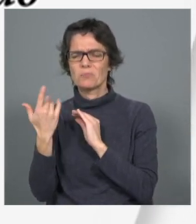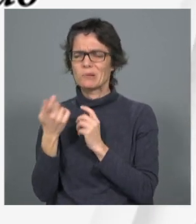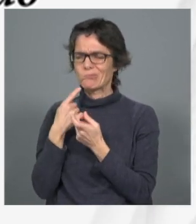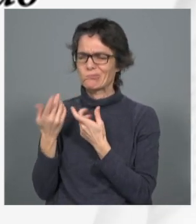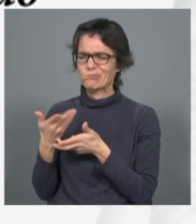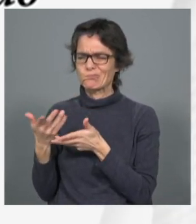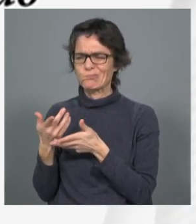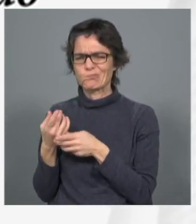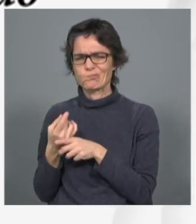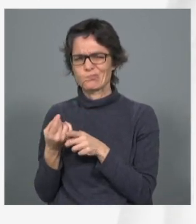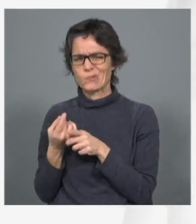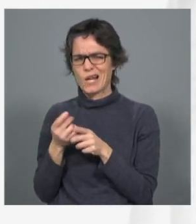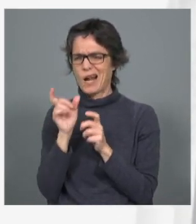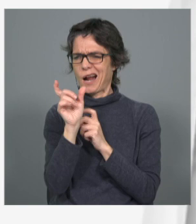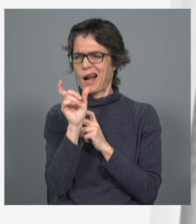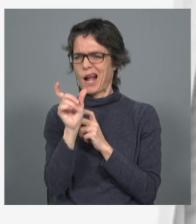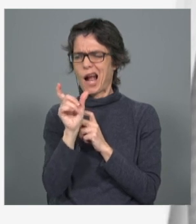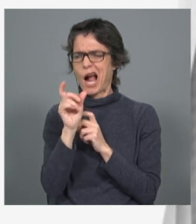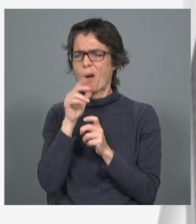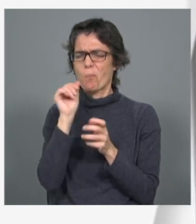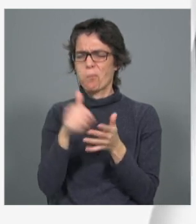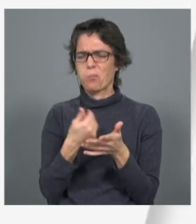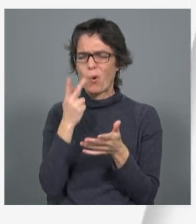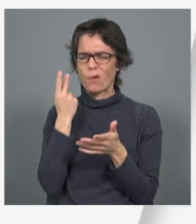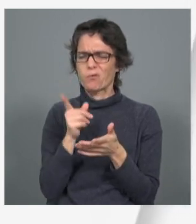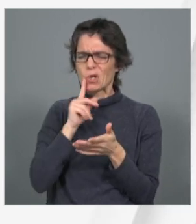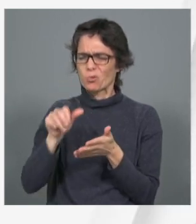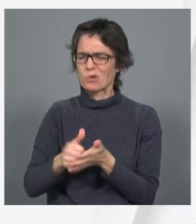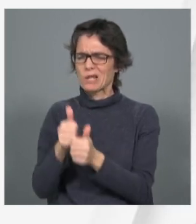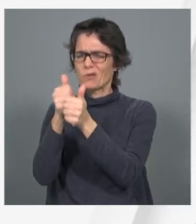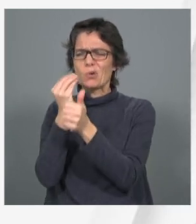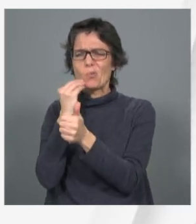o que seria ressuscitar dos mortos.